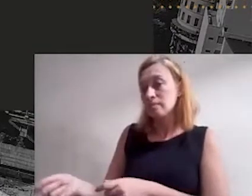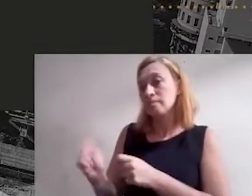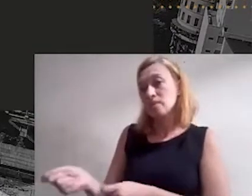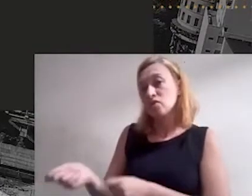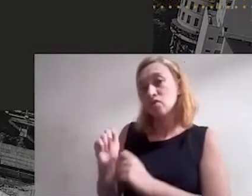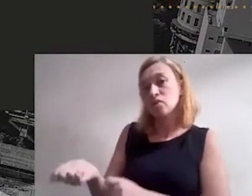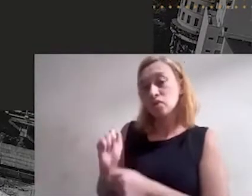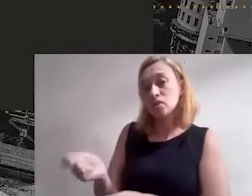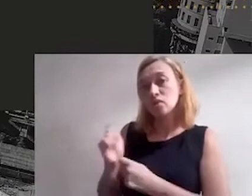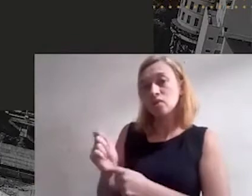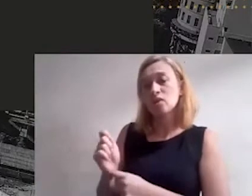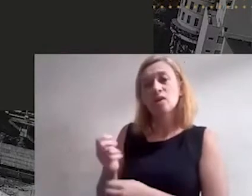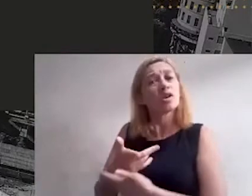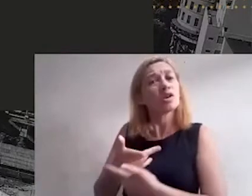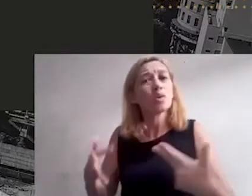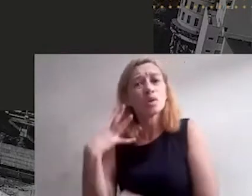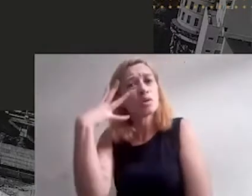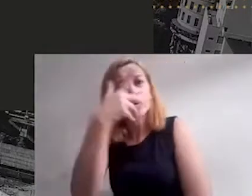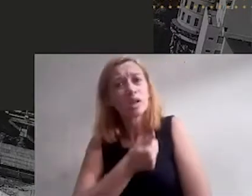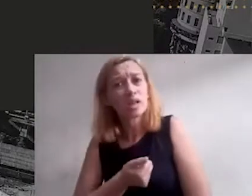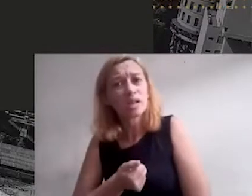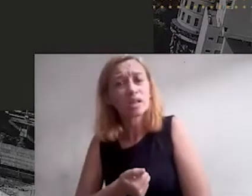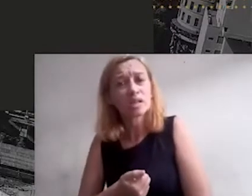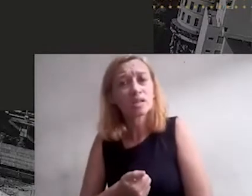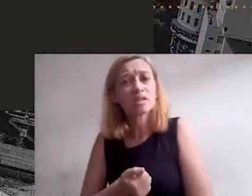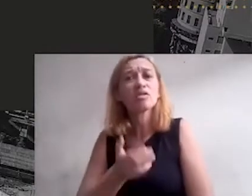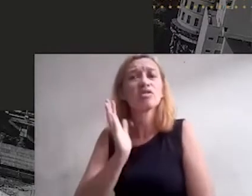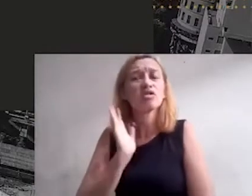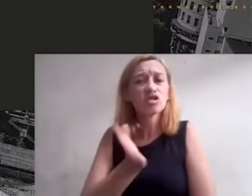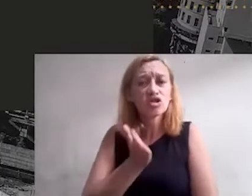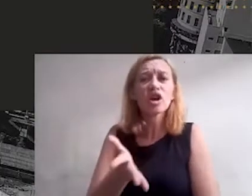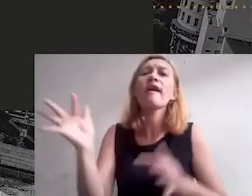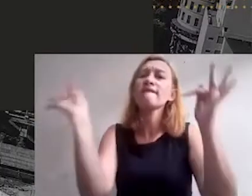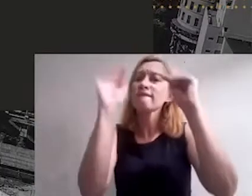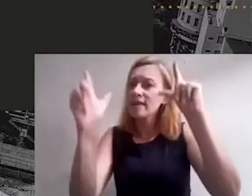lindas. E já são muito felizes